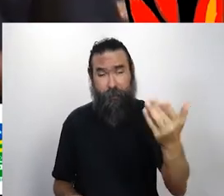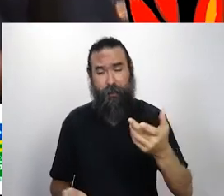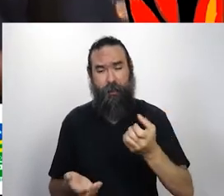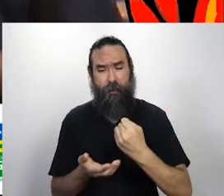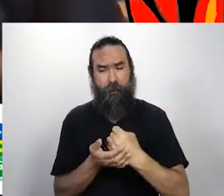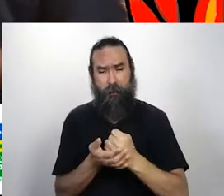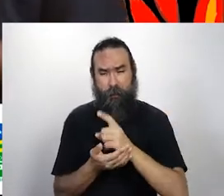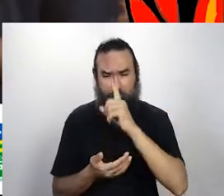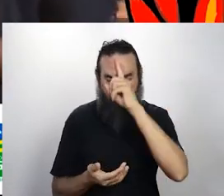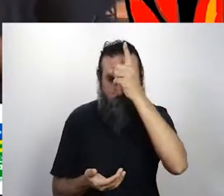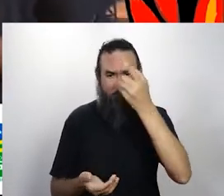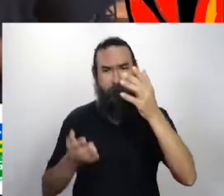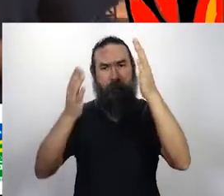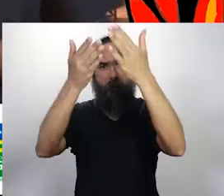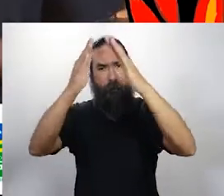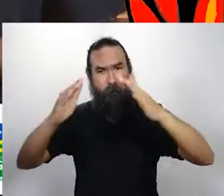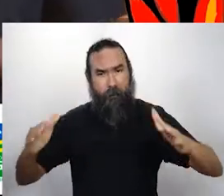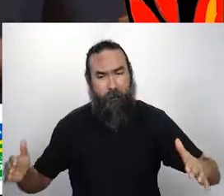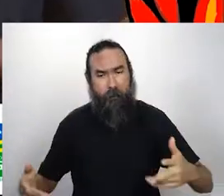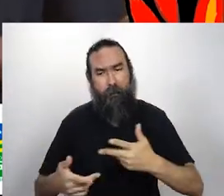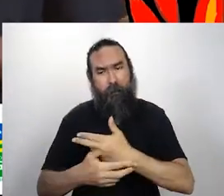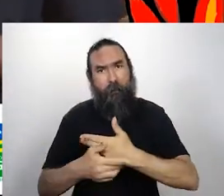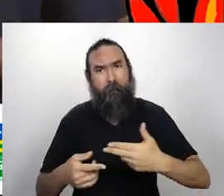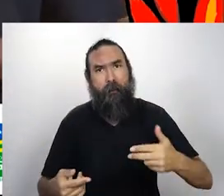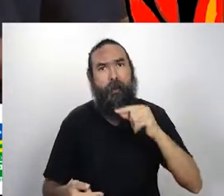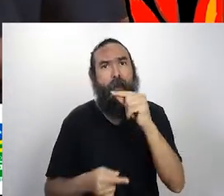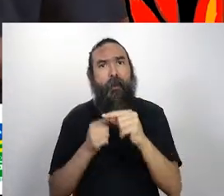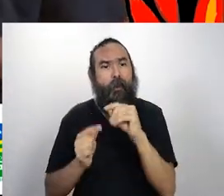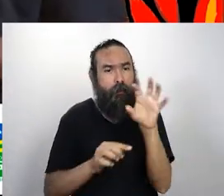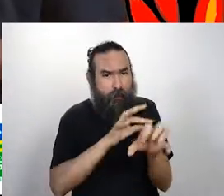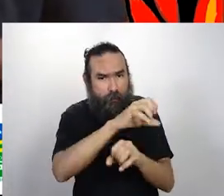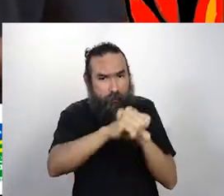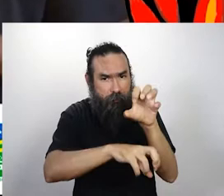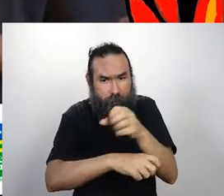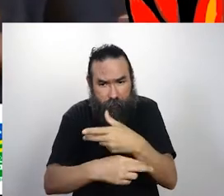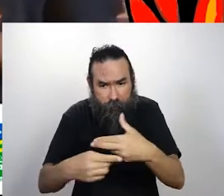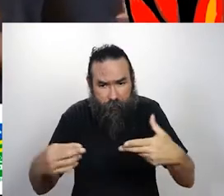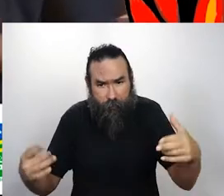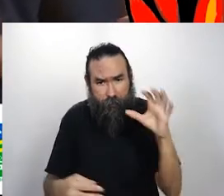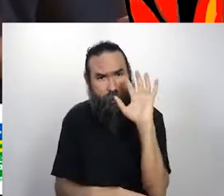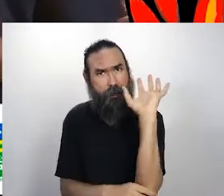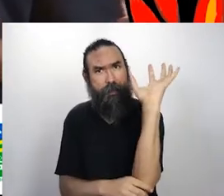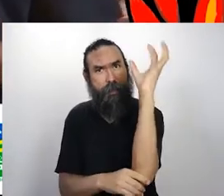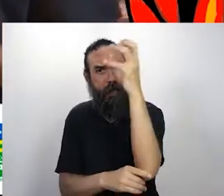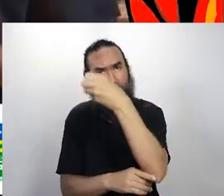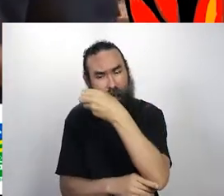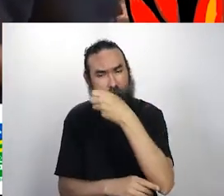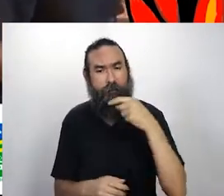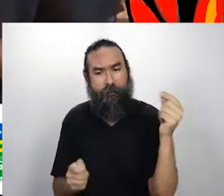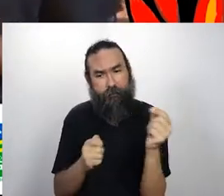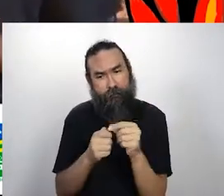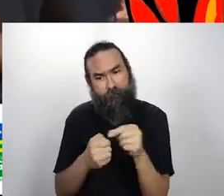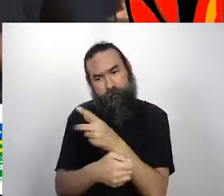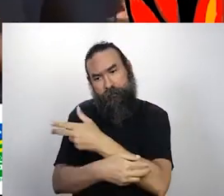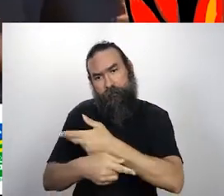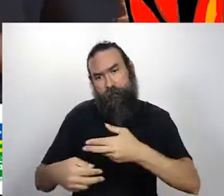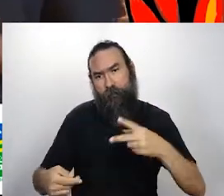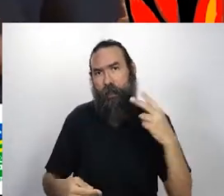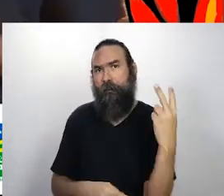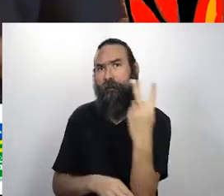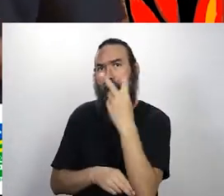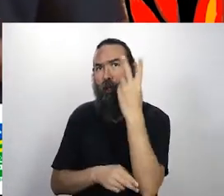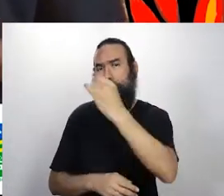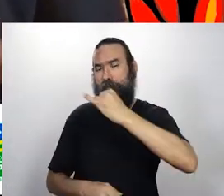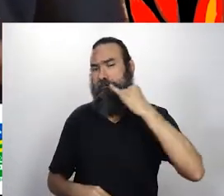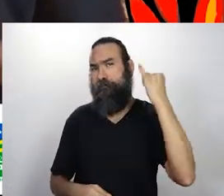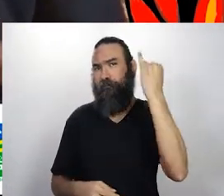usam da matéria-prima do cerrado para constituir produtos de valor inestimável. E aí, a gente